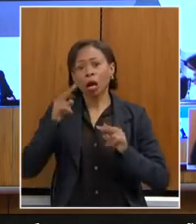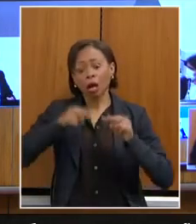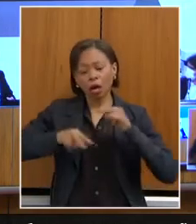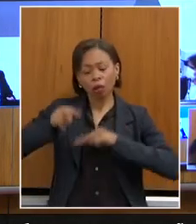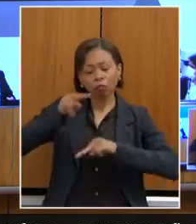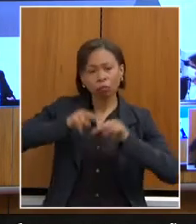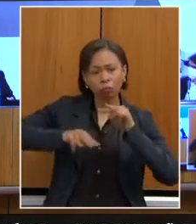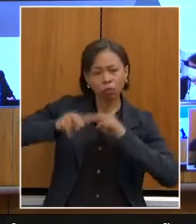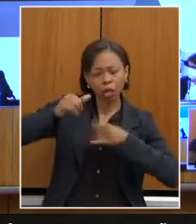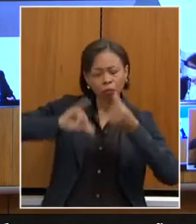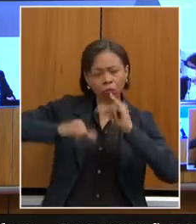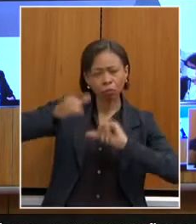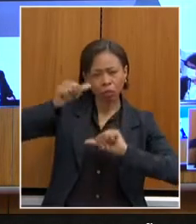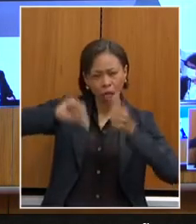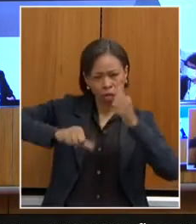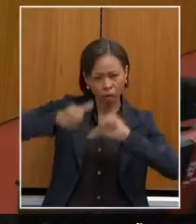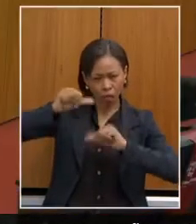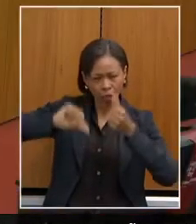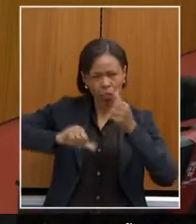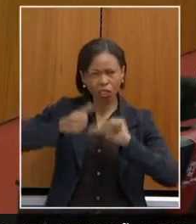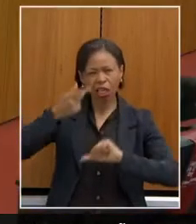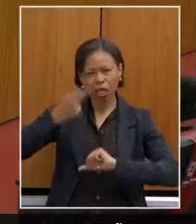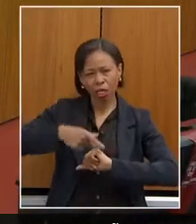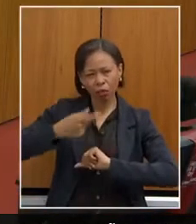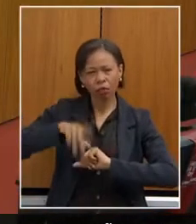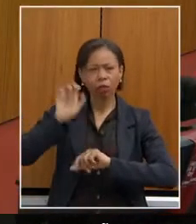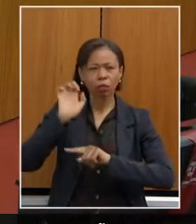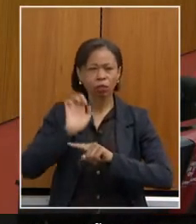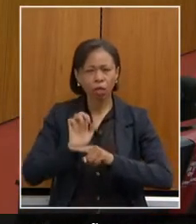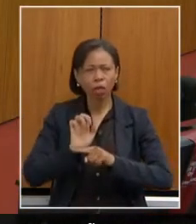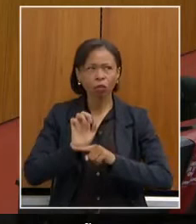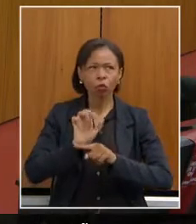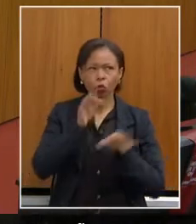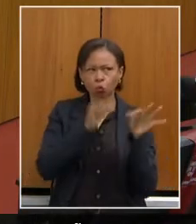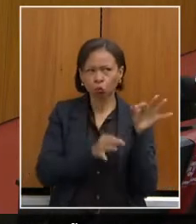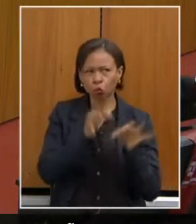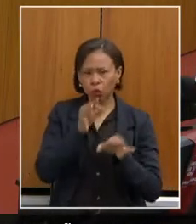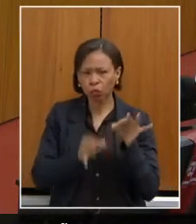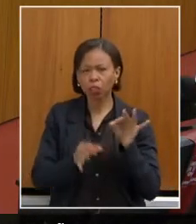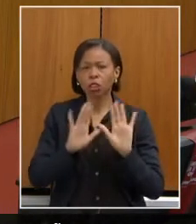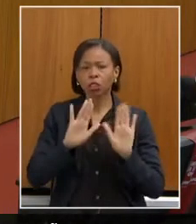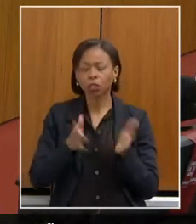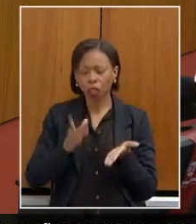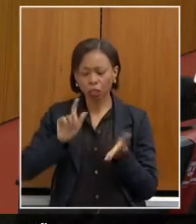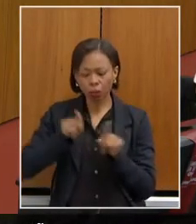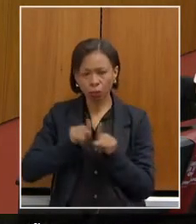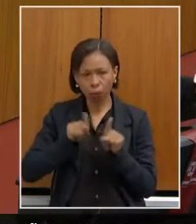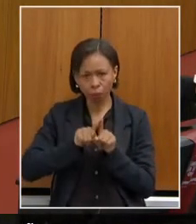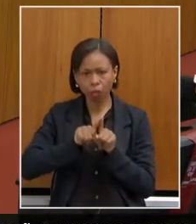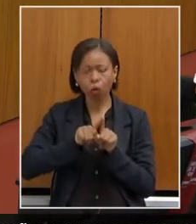jurídica. Já temos, então, um contato, um pré-contrato com